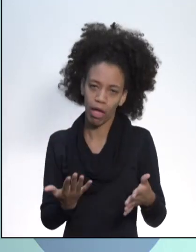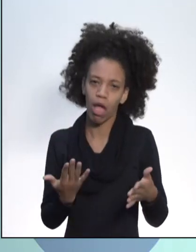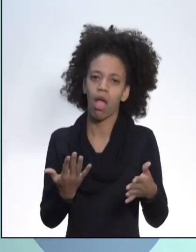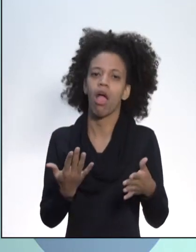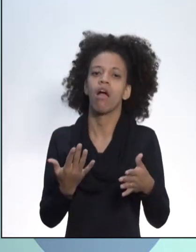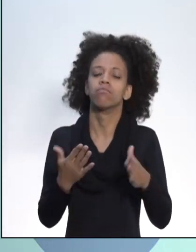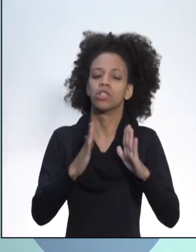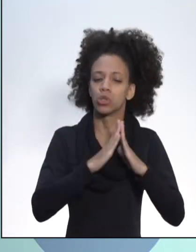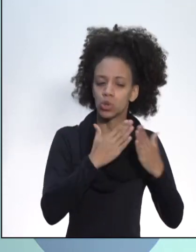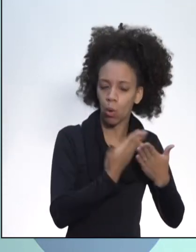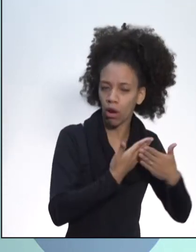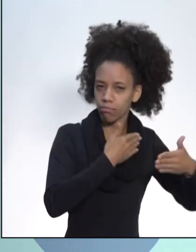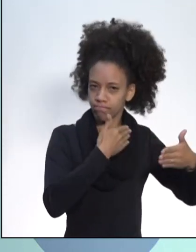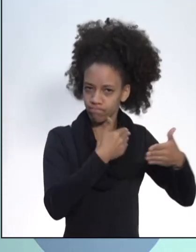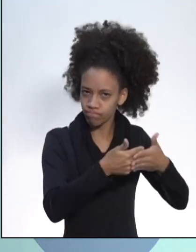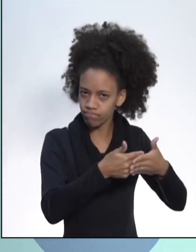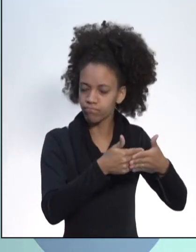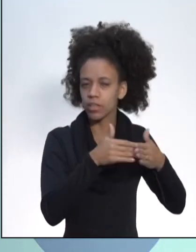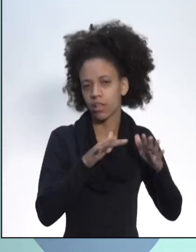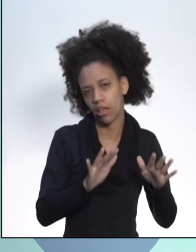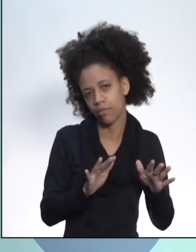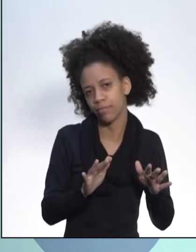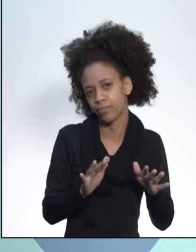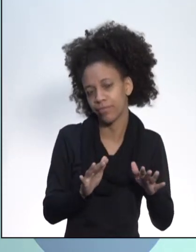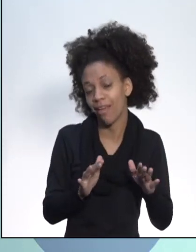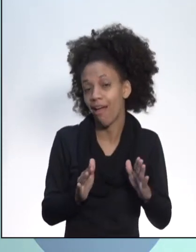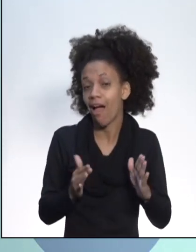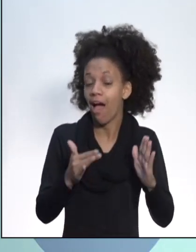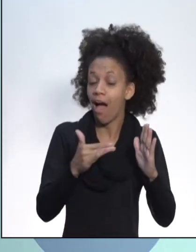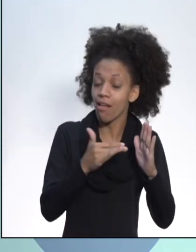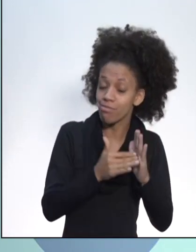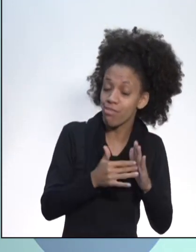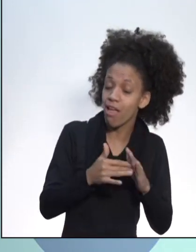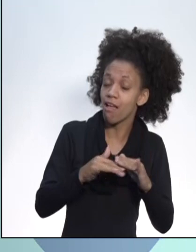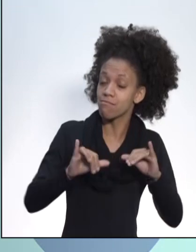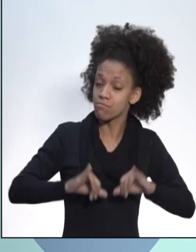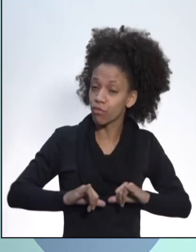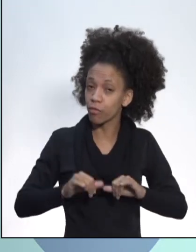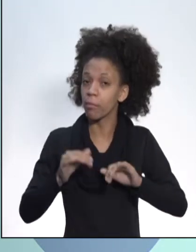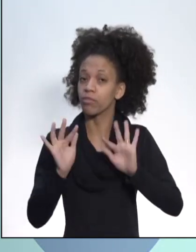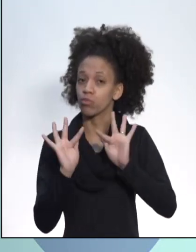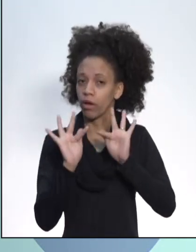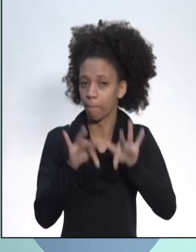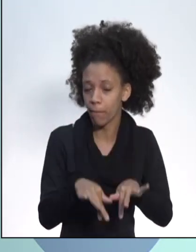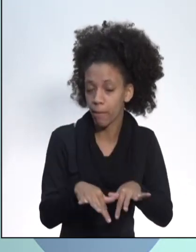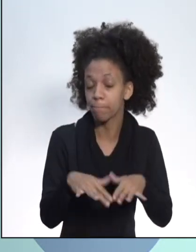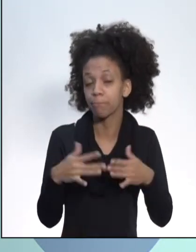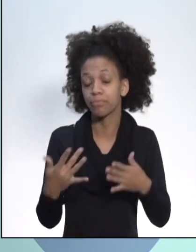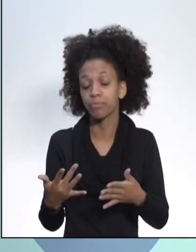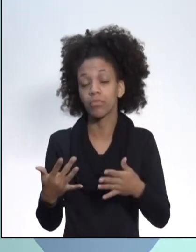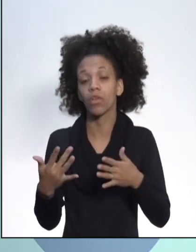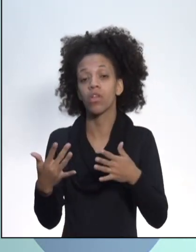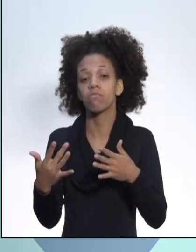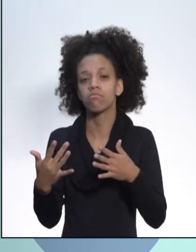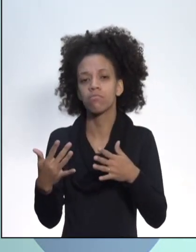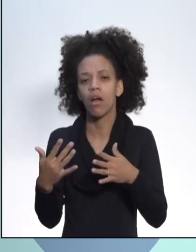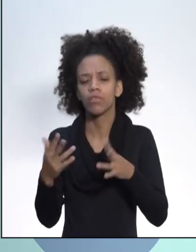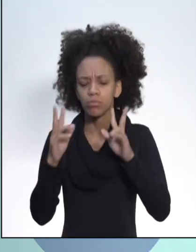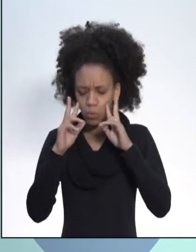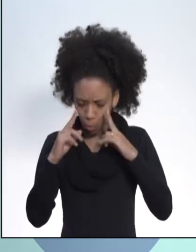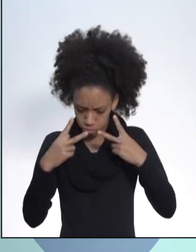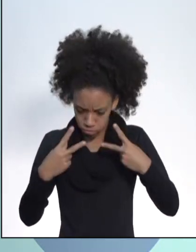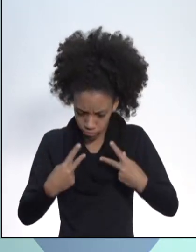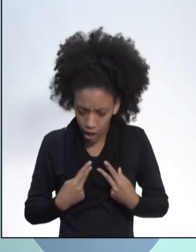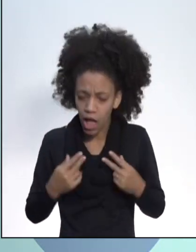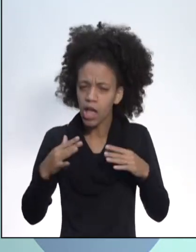estão fechadas até essa crise passar, a gente vai olhar individualmente e as conversas podem ser